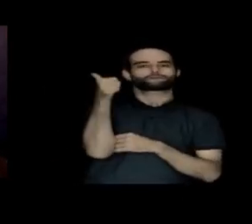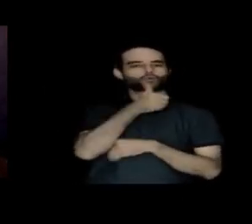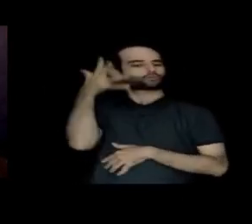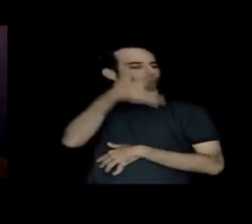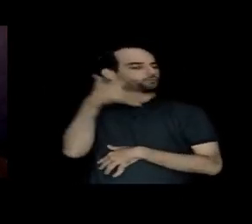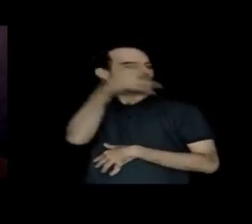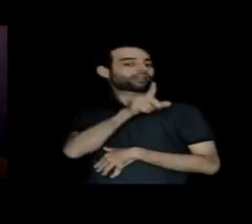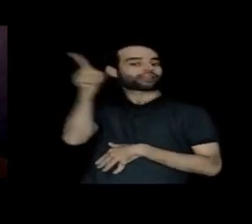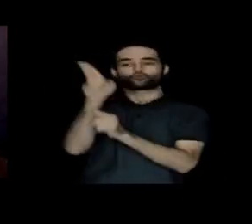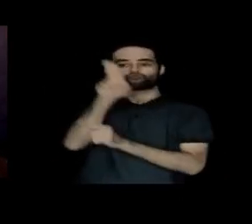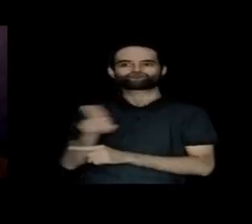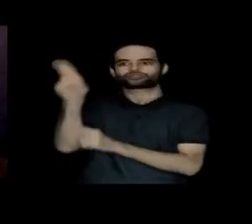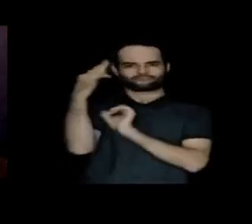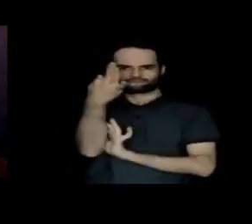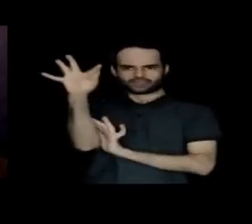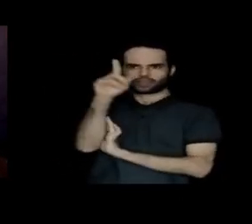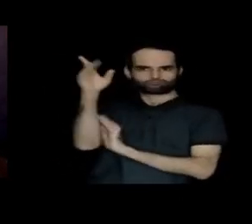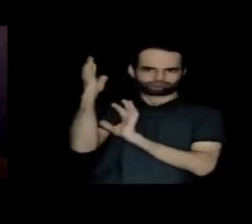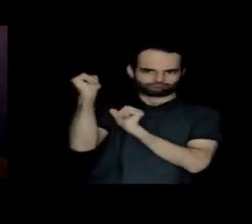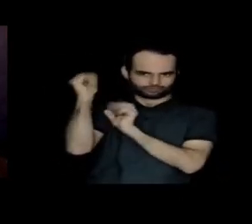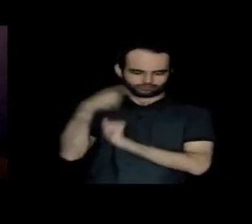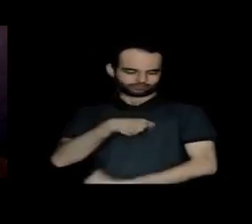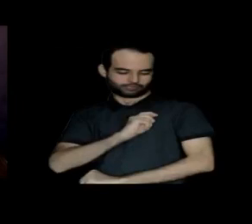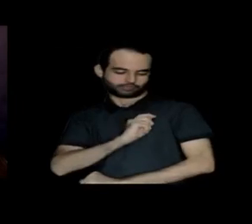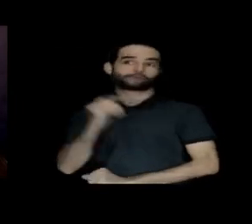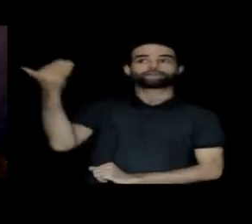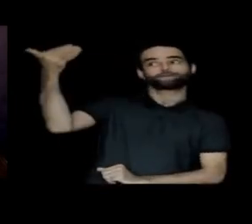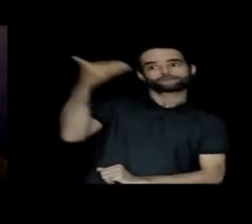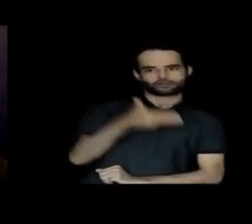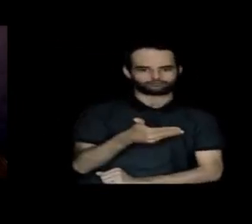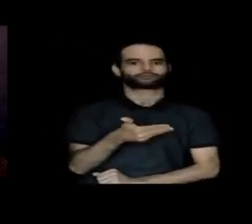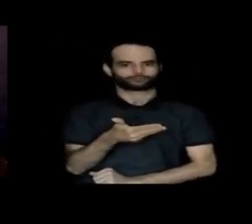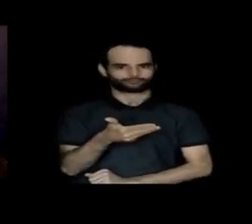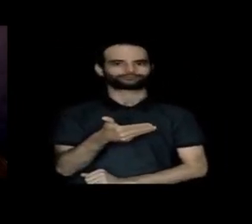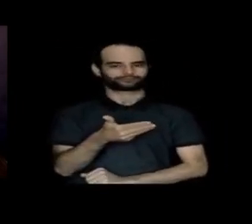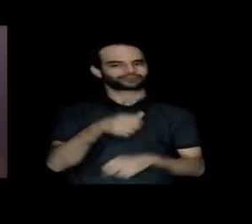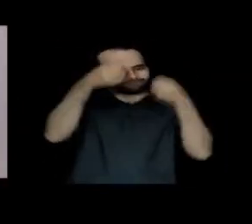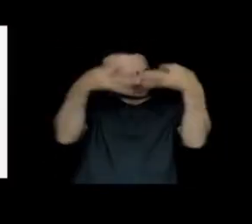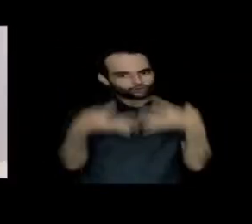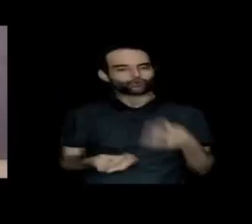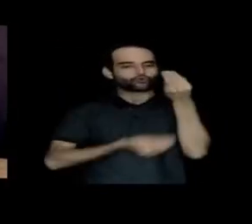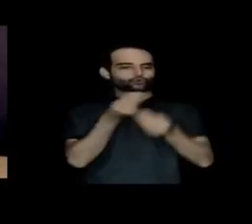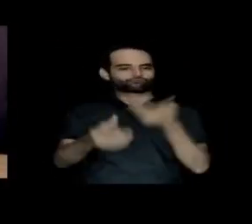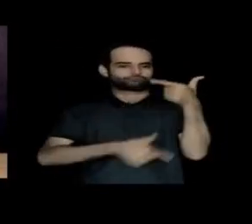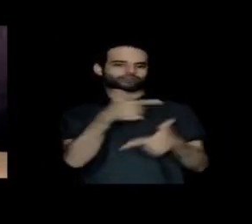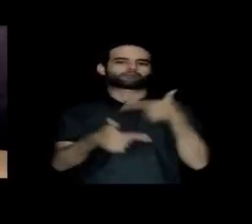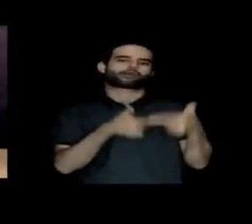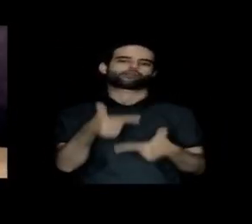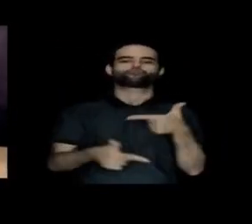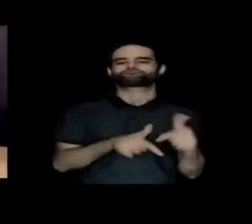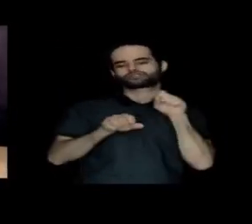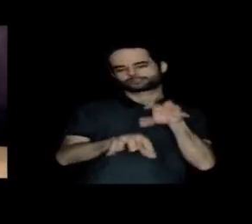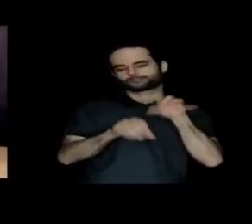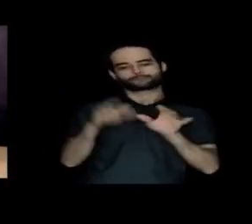da Espanha, da Universidade Federal da Espanha, e ela falou como era